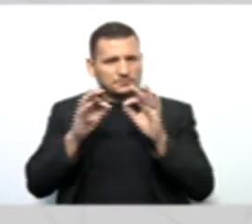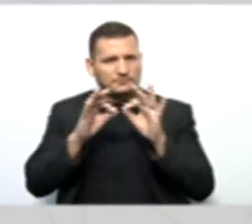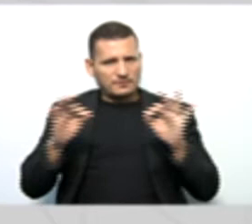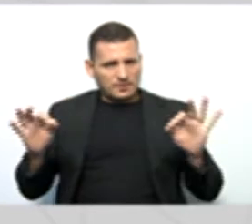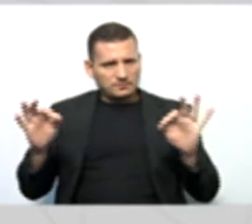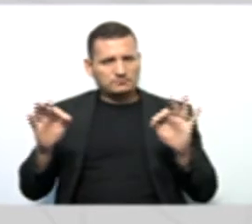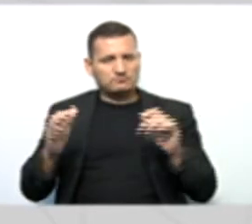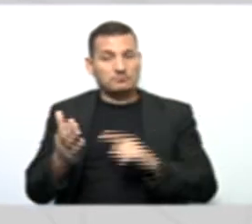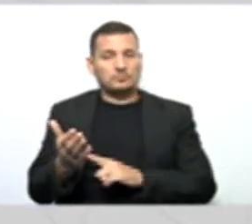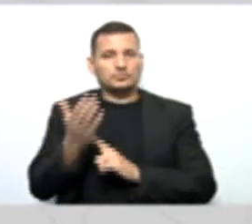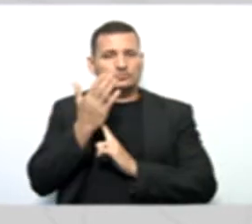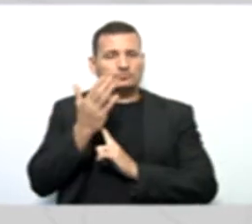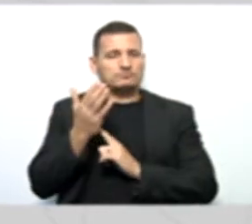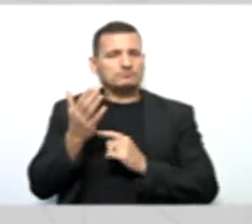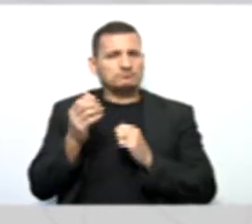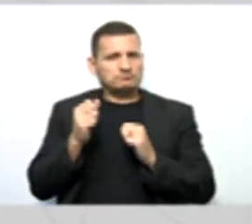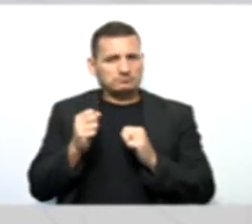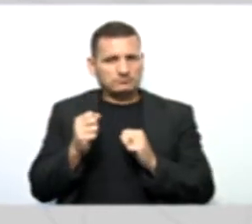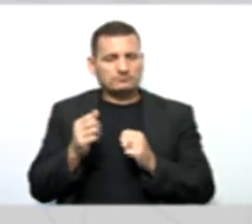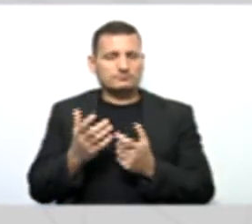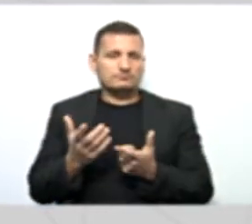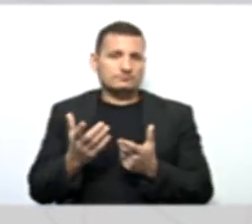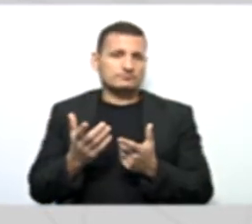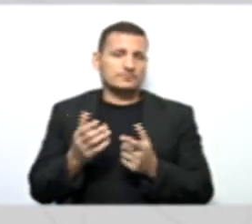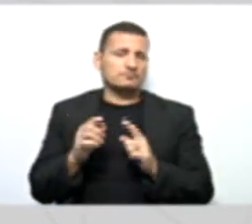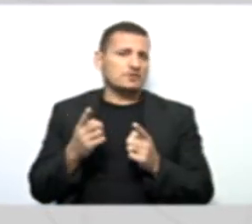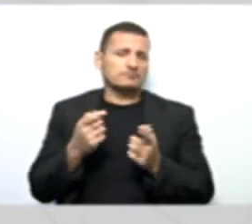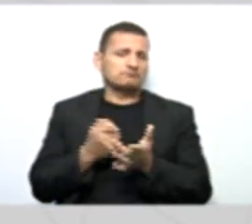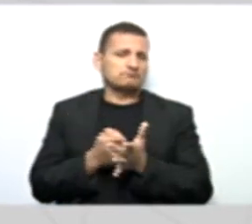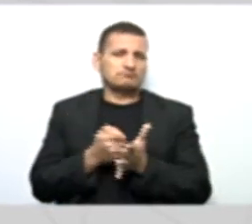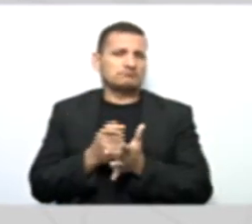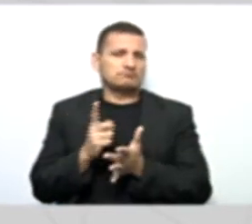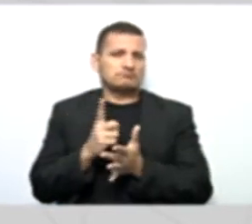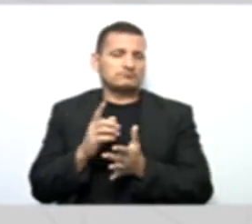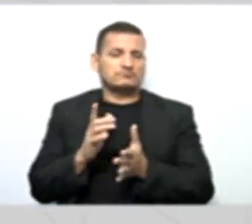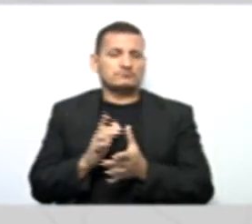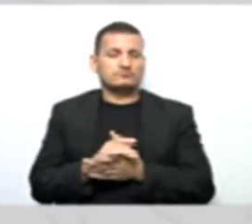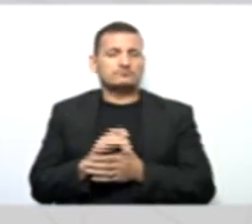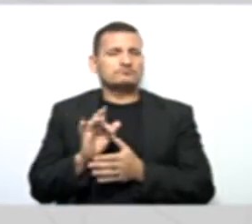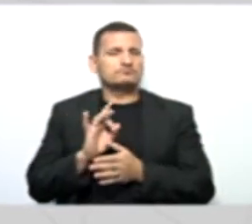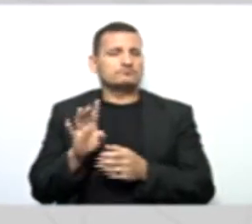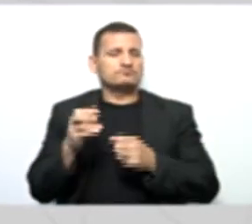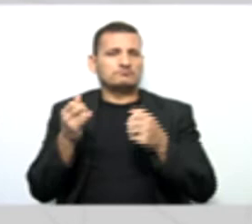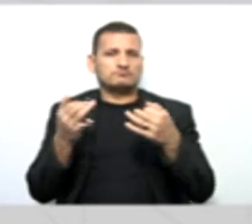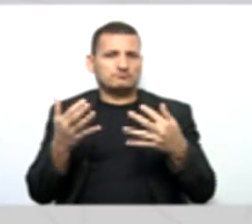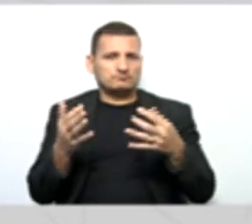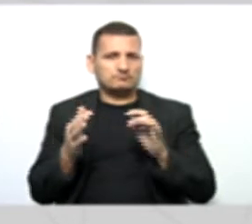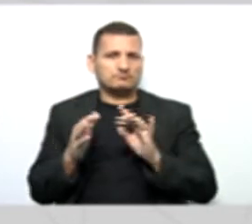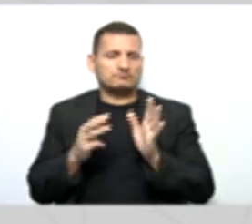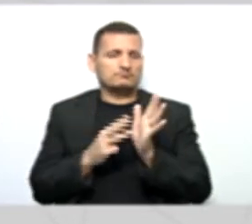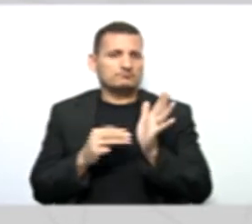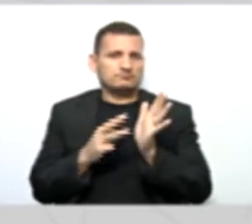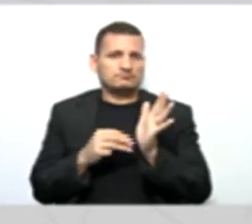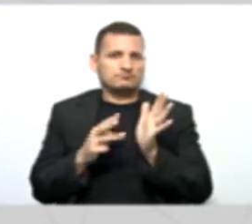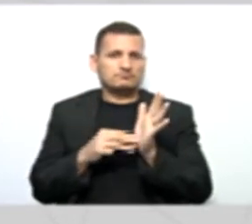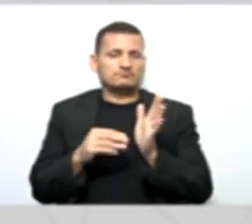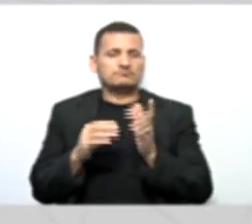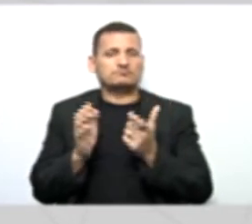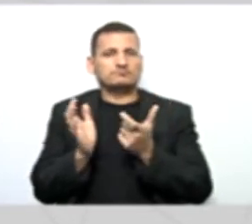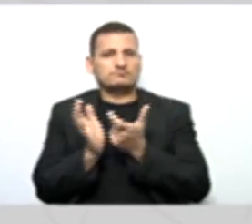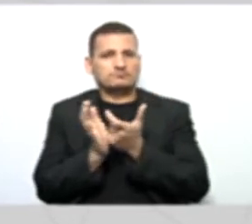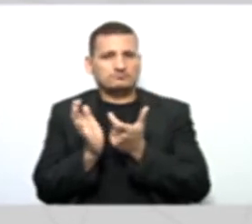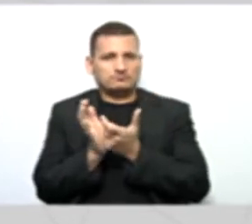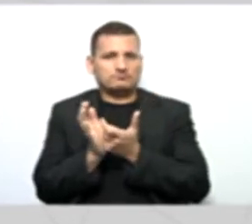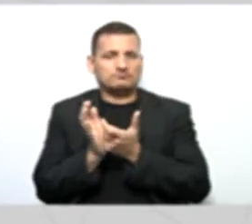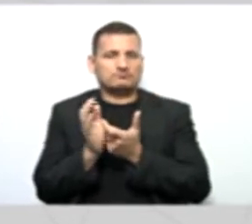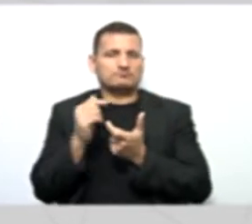criado? Pode criar, ok? Mas ela não é obrigatória. Então, para efeito de explicação aqui dos nossos métodos de classe, eu já vou passar